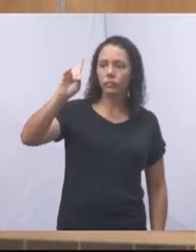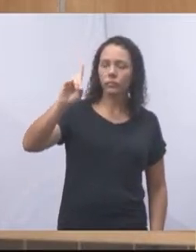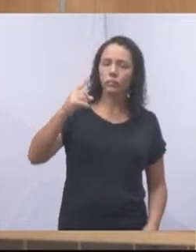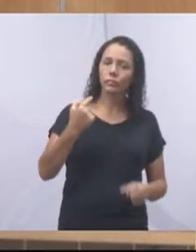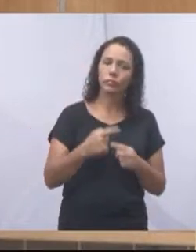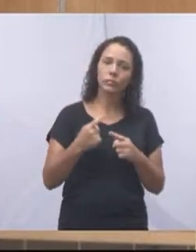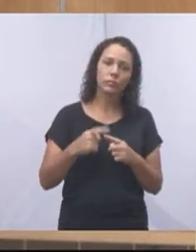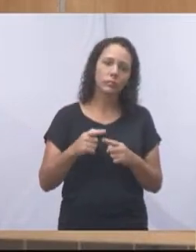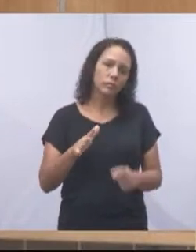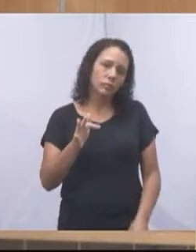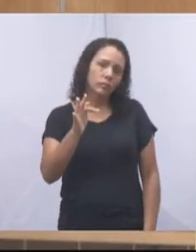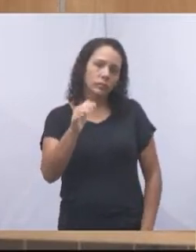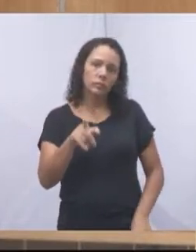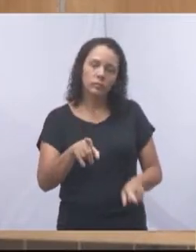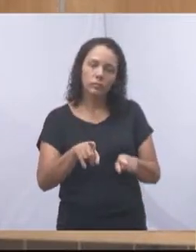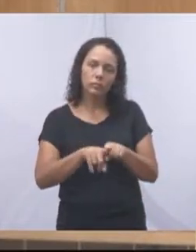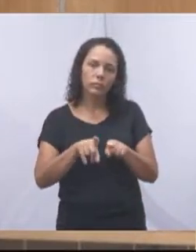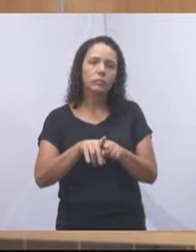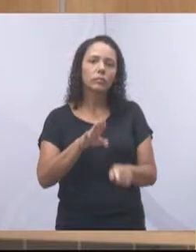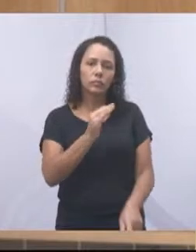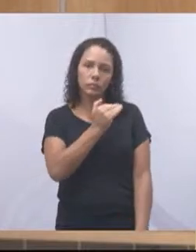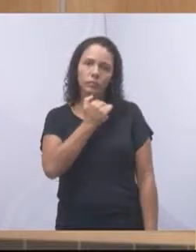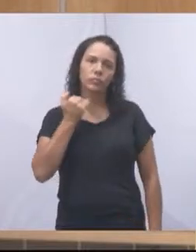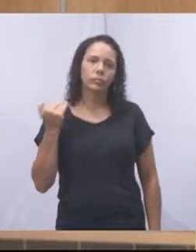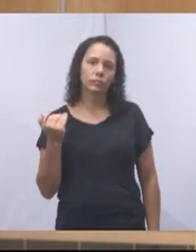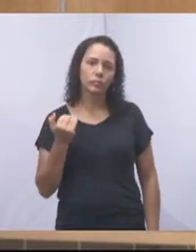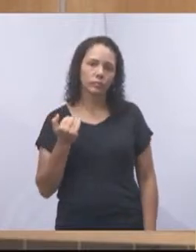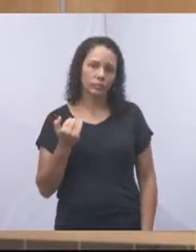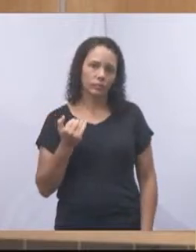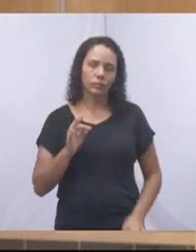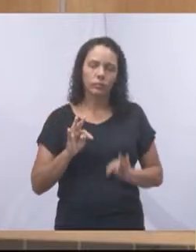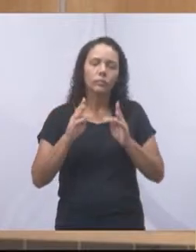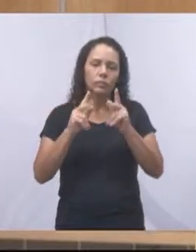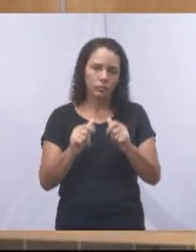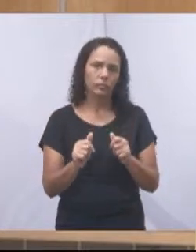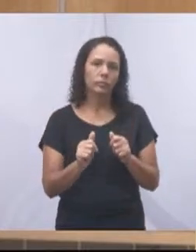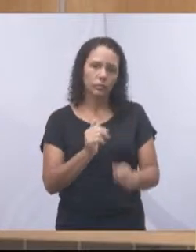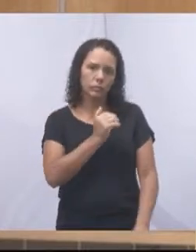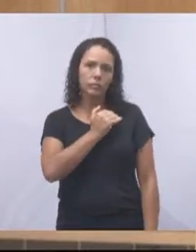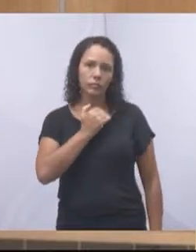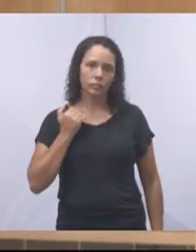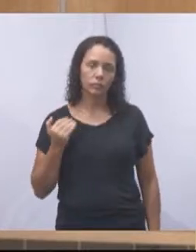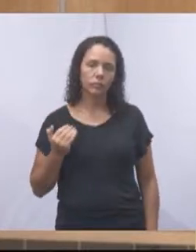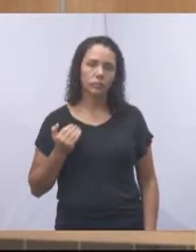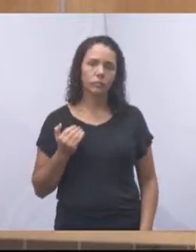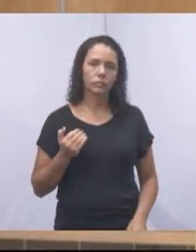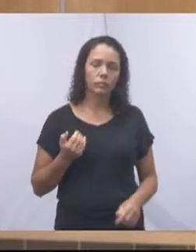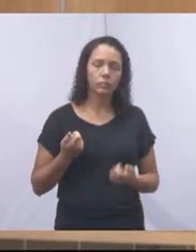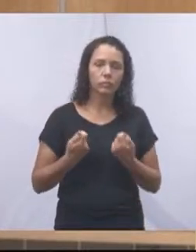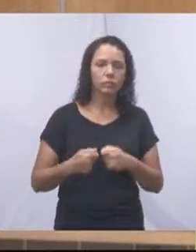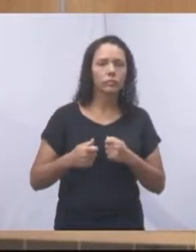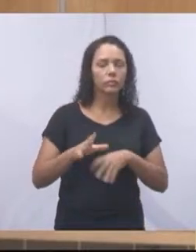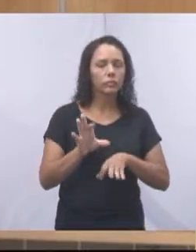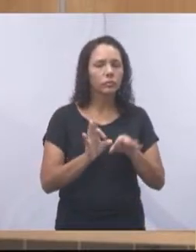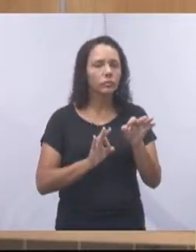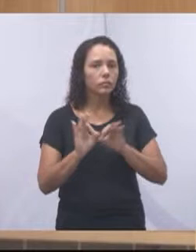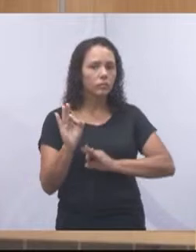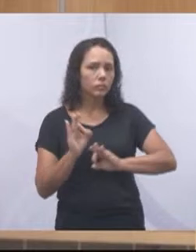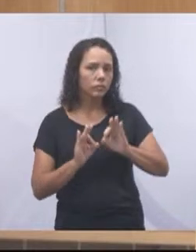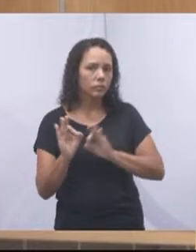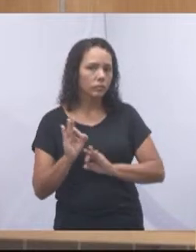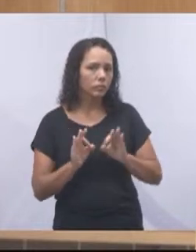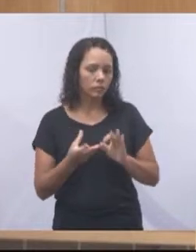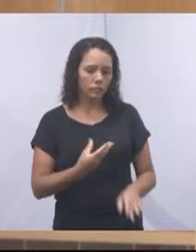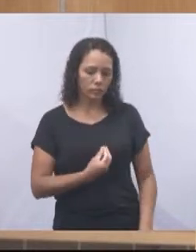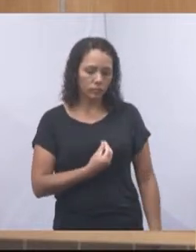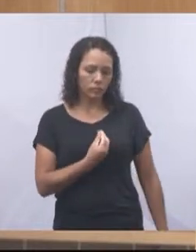caminho. Não adianta dizer para mim que não vai para esse caminho. Então, nós temos que preparar estar